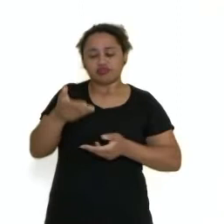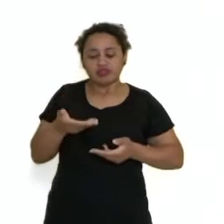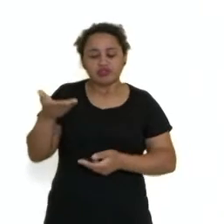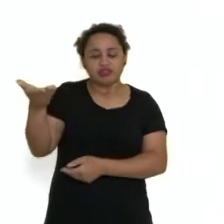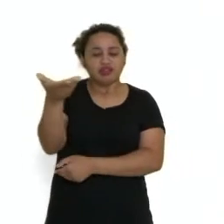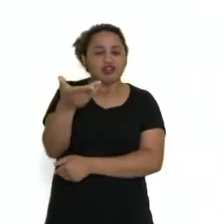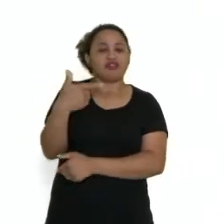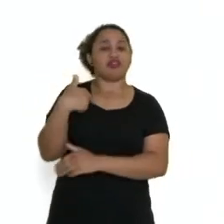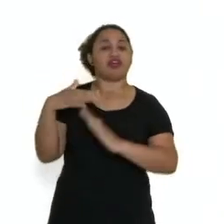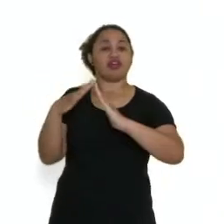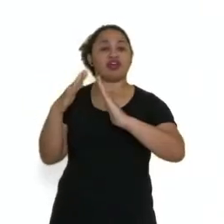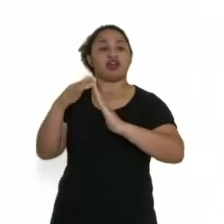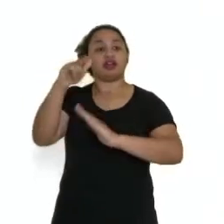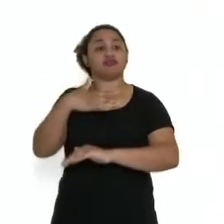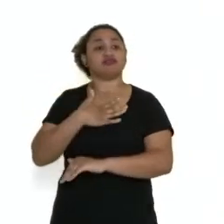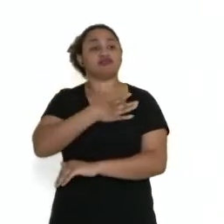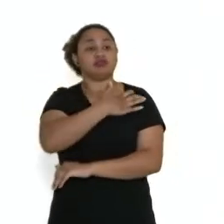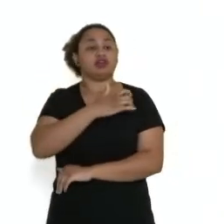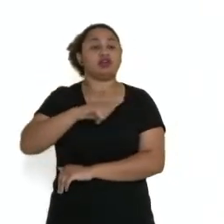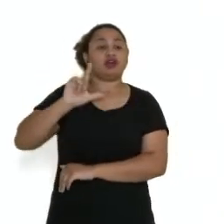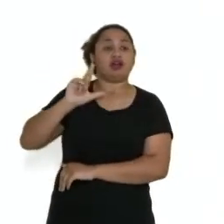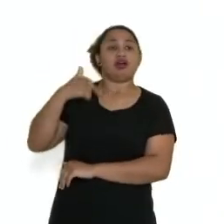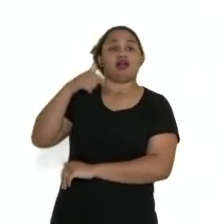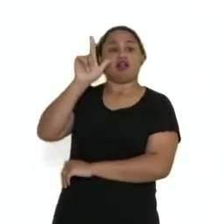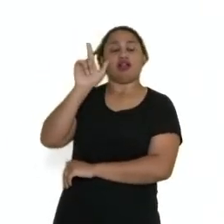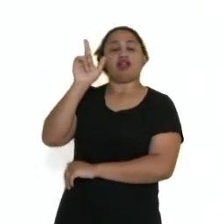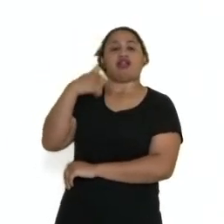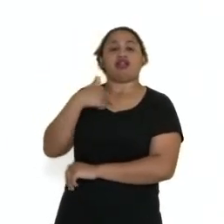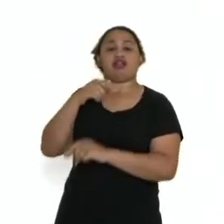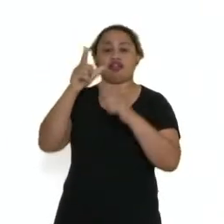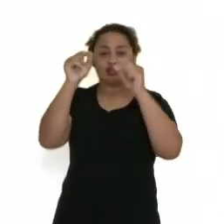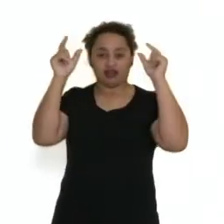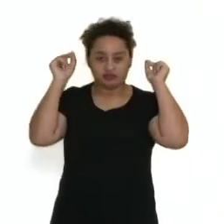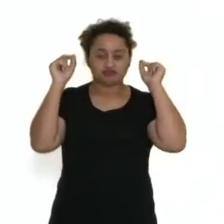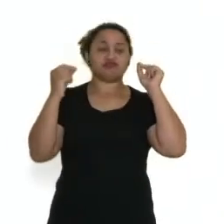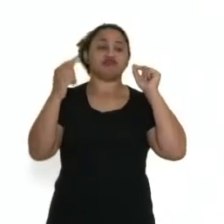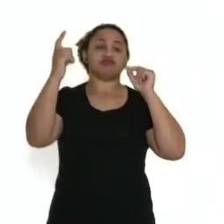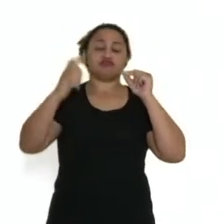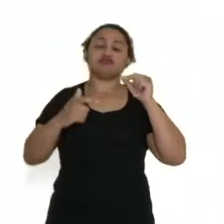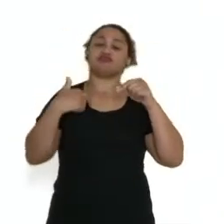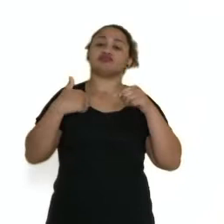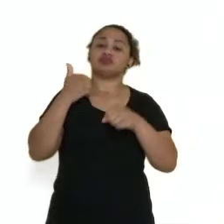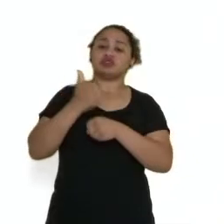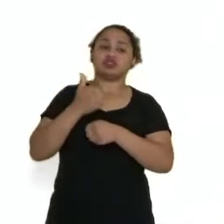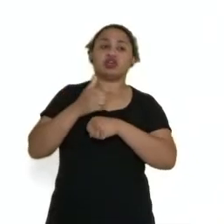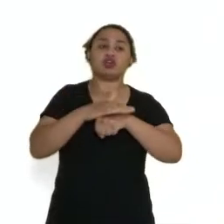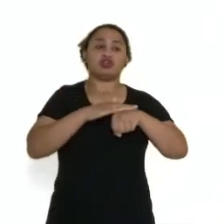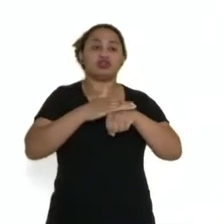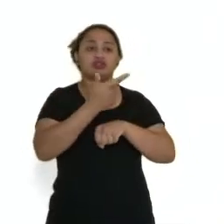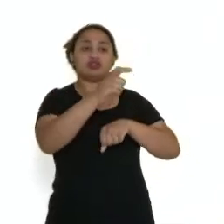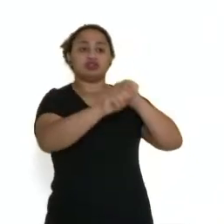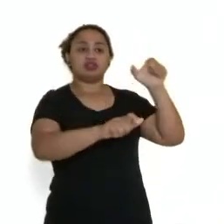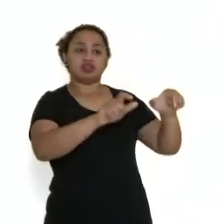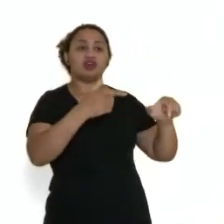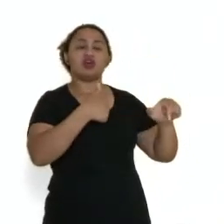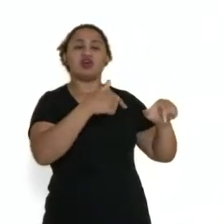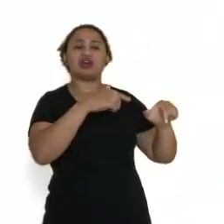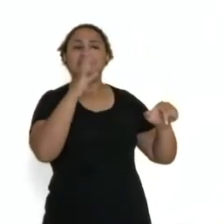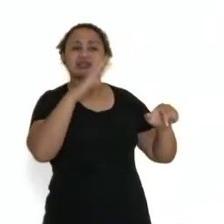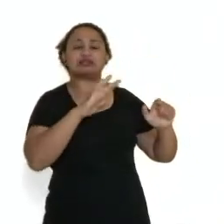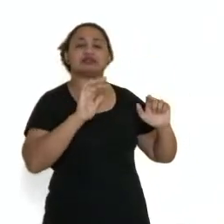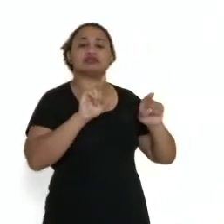chefe militar da antiga Grécia. Seu patrão conversava com outro companheiro sobre os males e as virtudes do